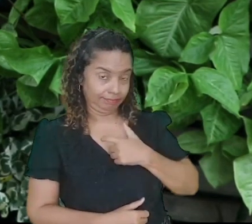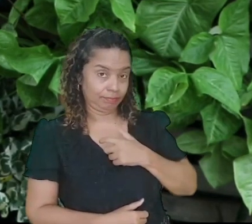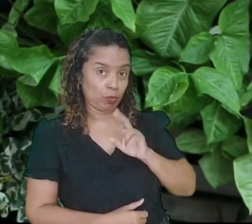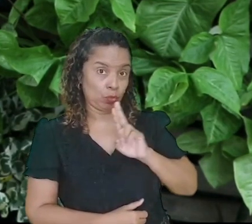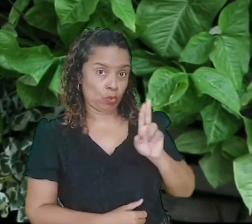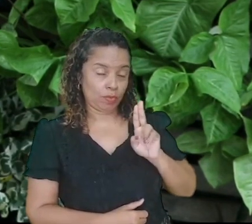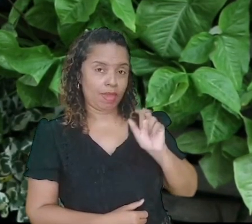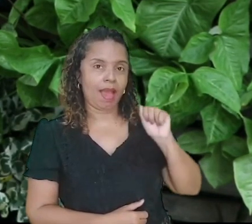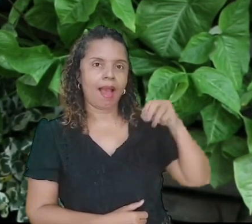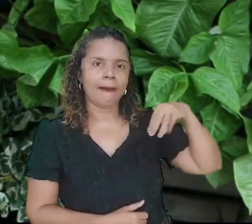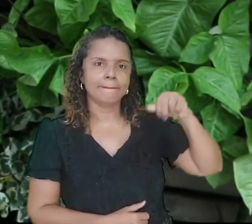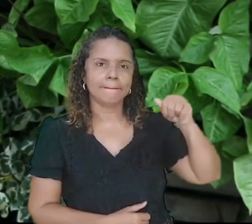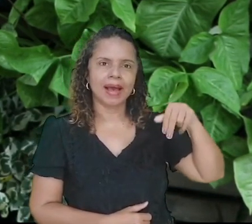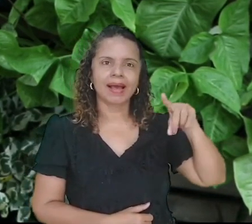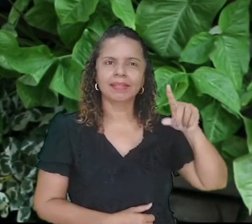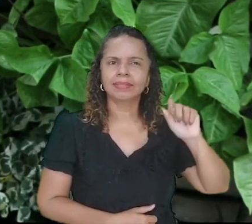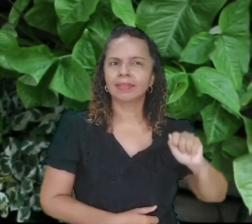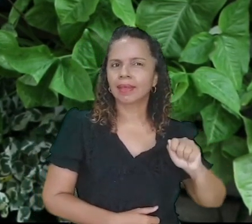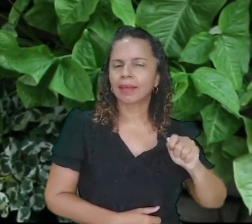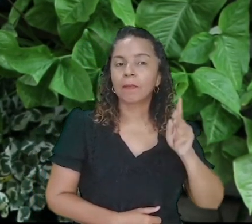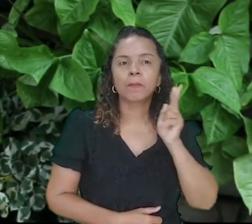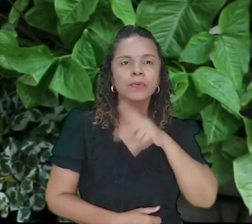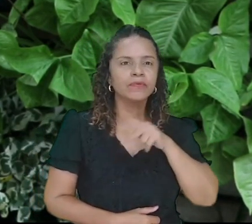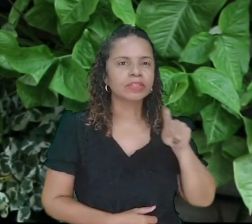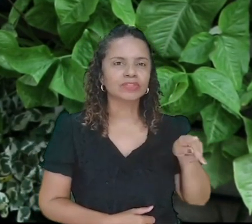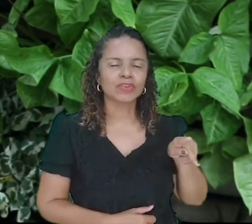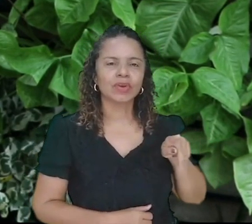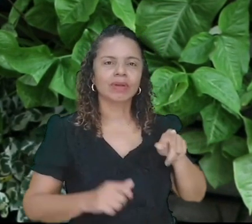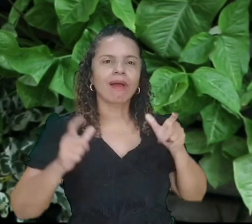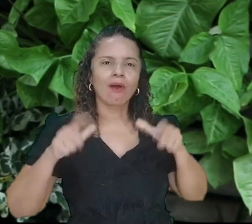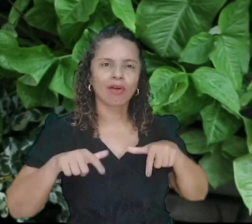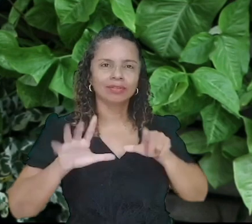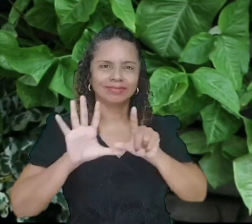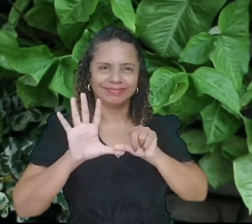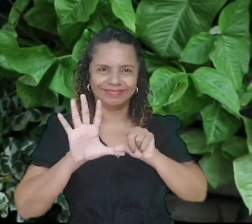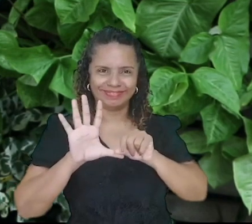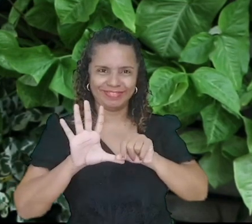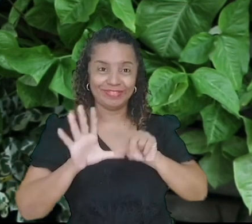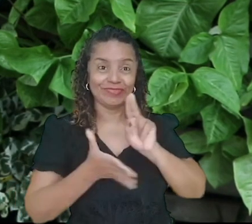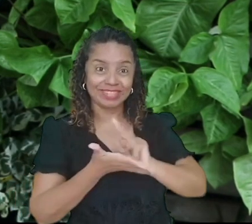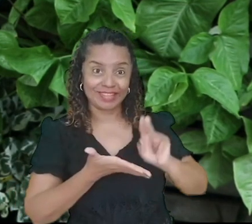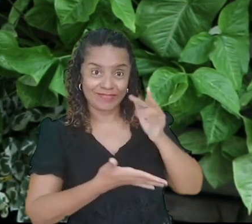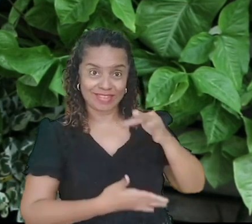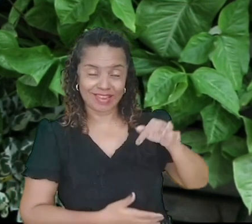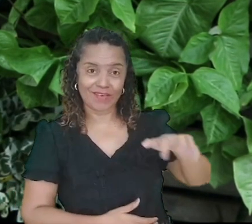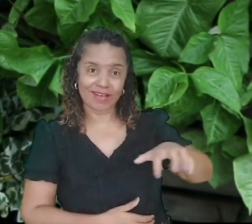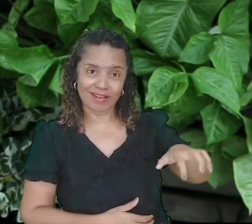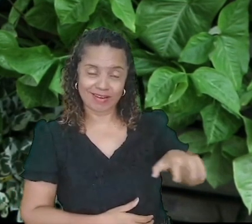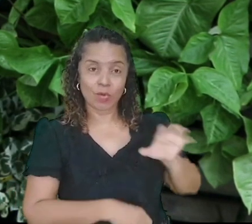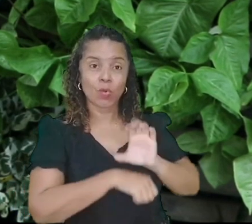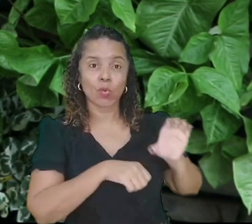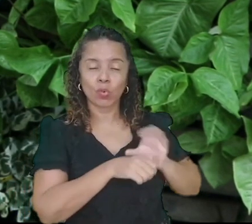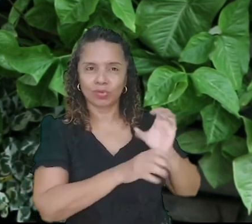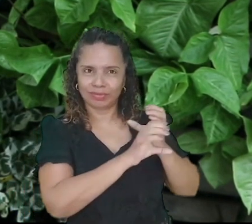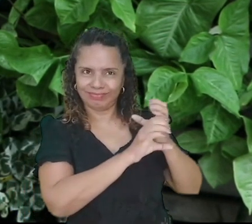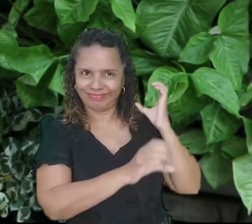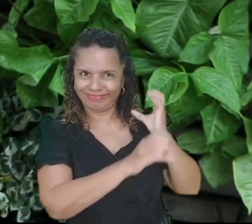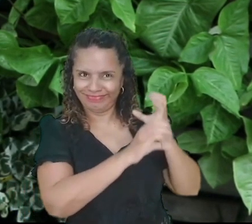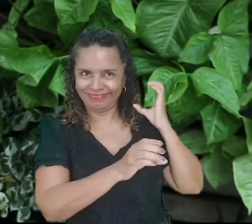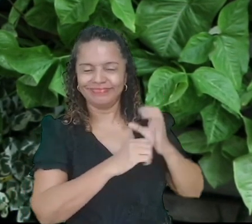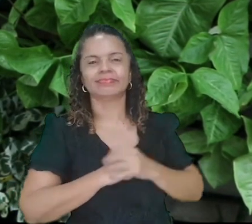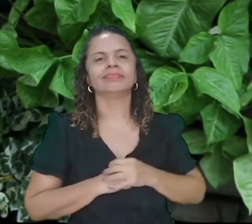Eu sou Amanda, professora da UFCA, Universidade Federal do Cariri, do curso de Engenharia